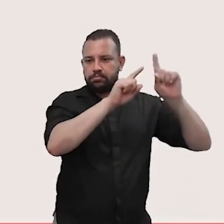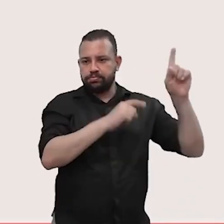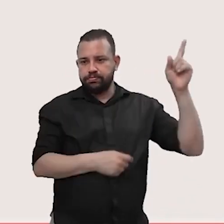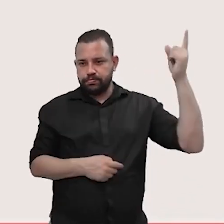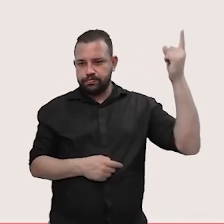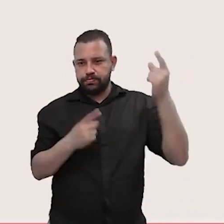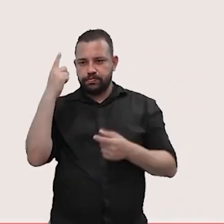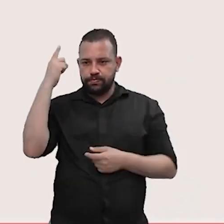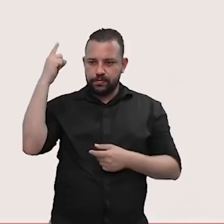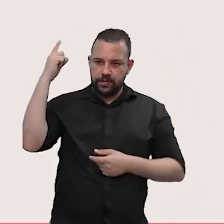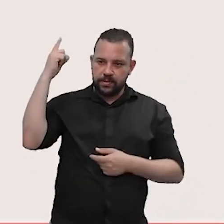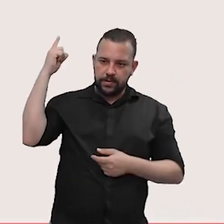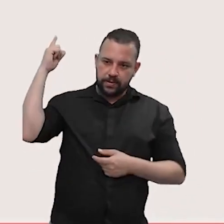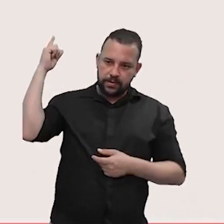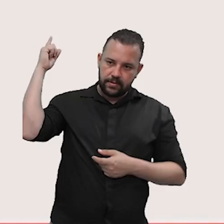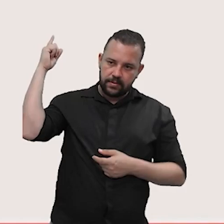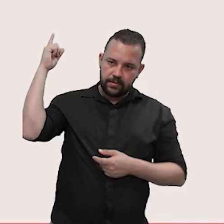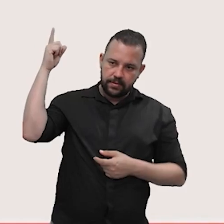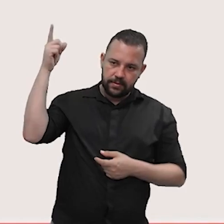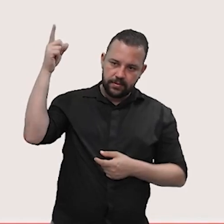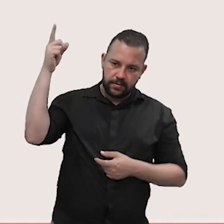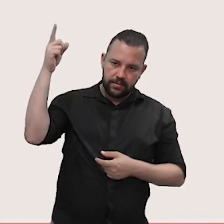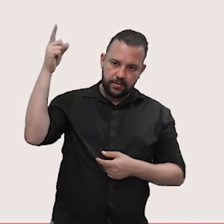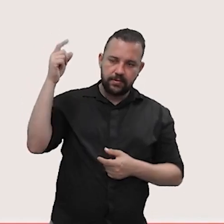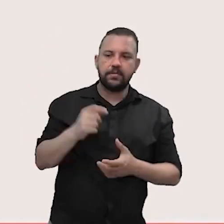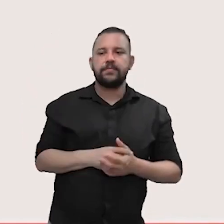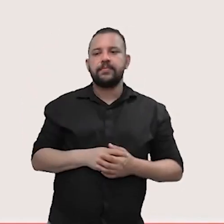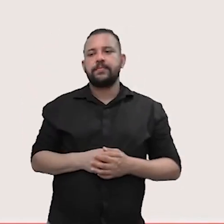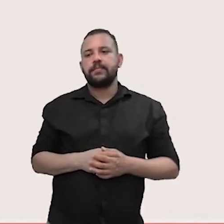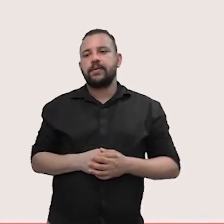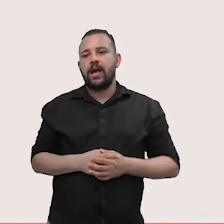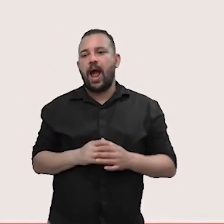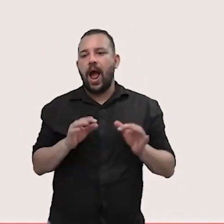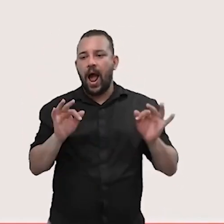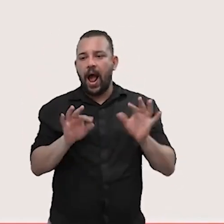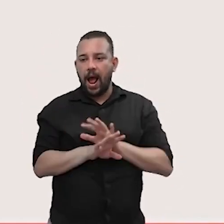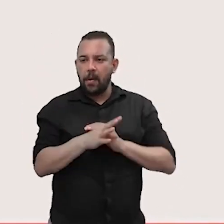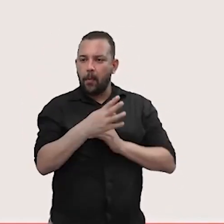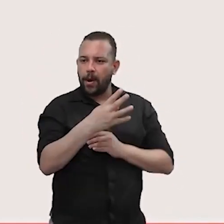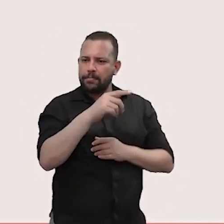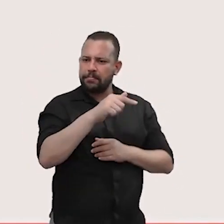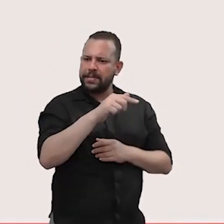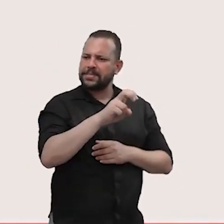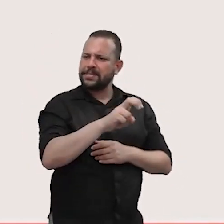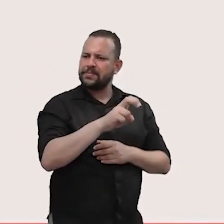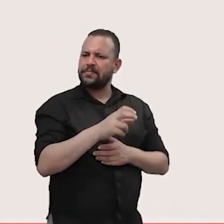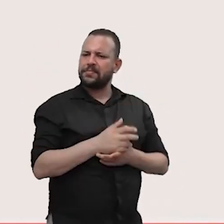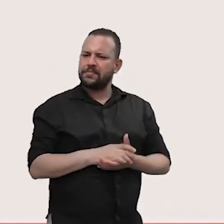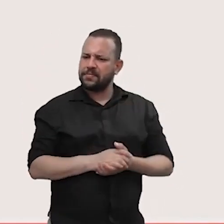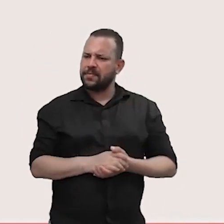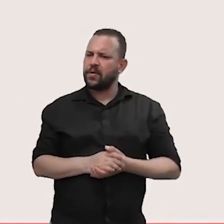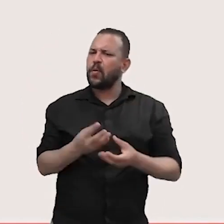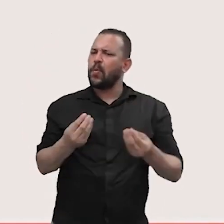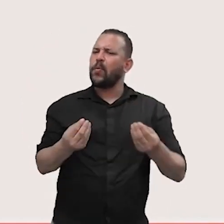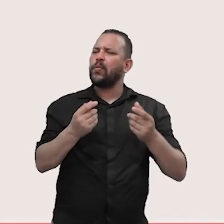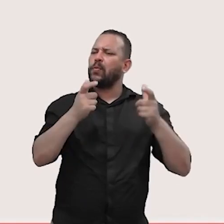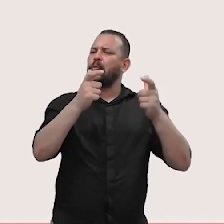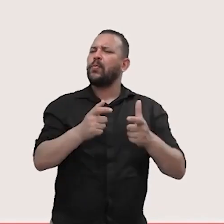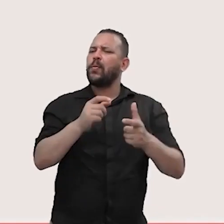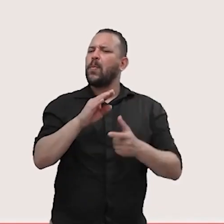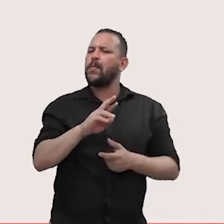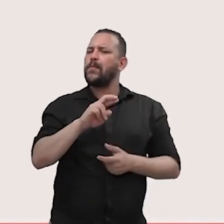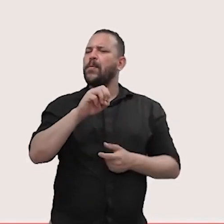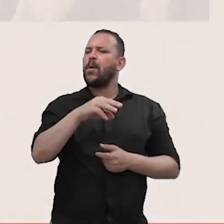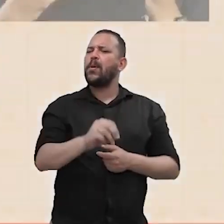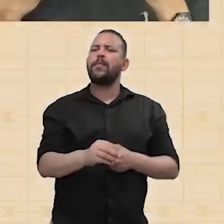3P6, 4S2, 3D10, 4P5. E como que eu vou saber e onde está o bromo? Quem é a camada de